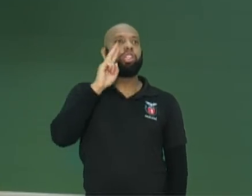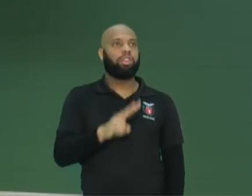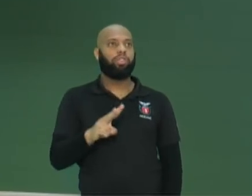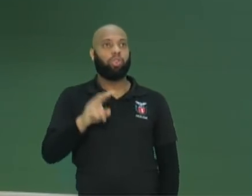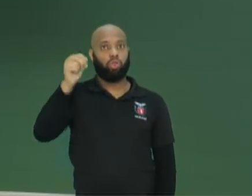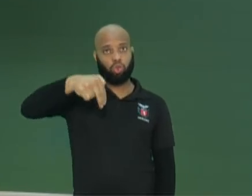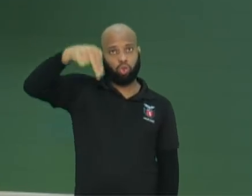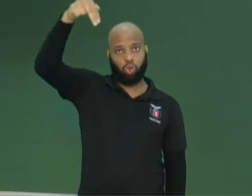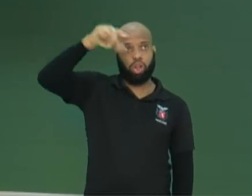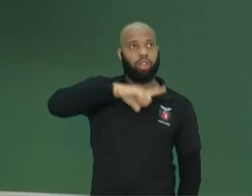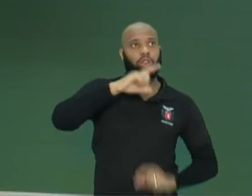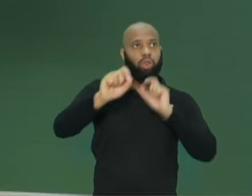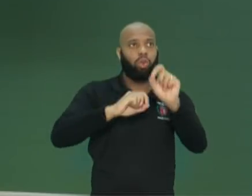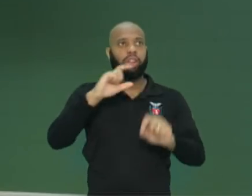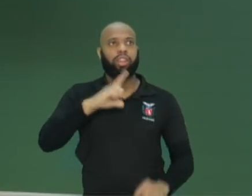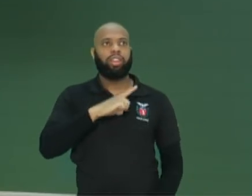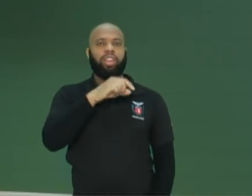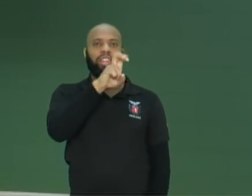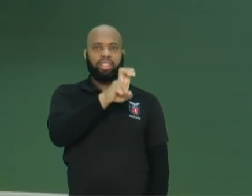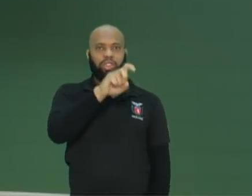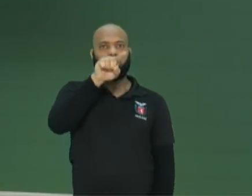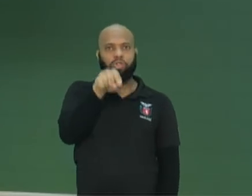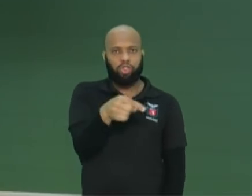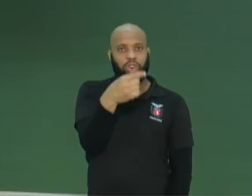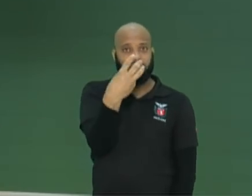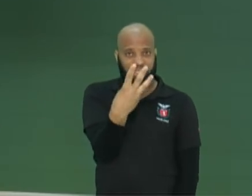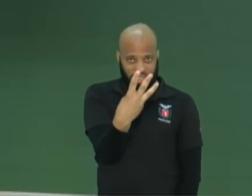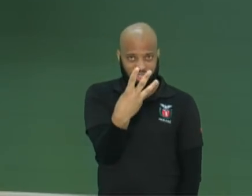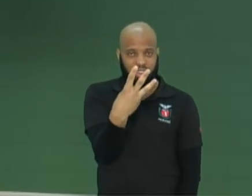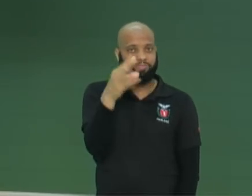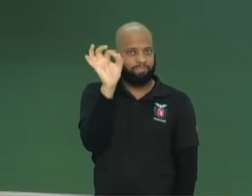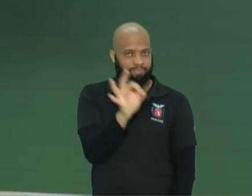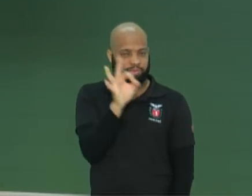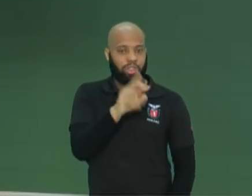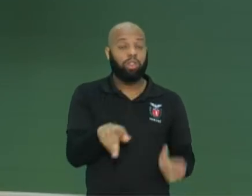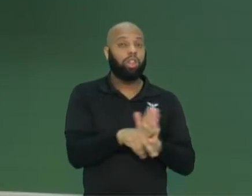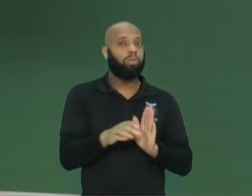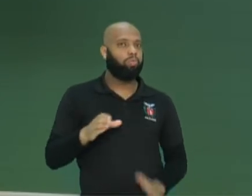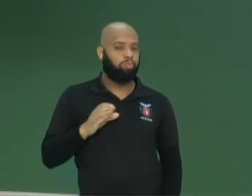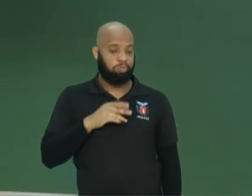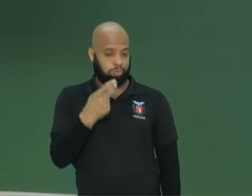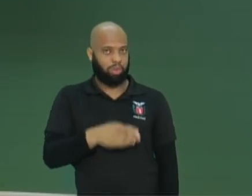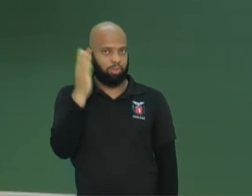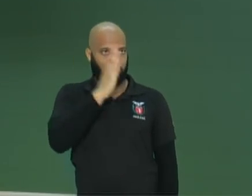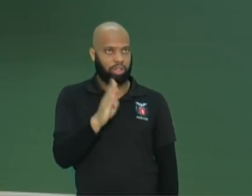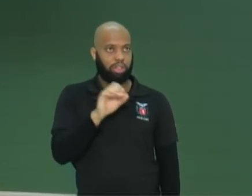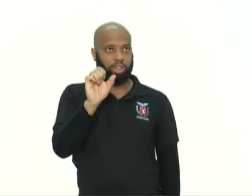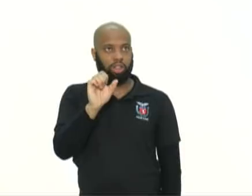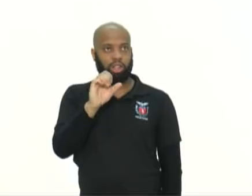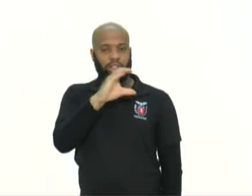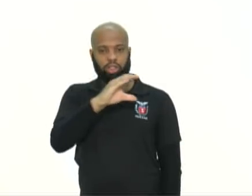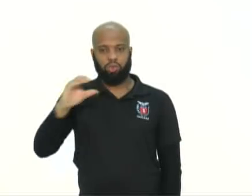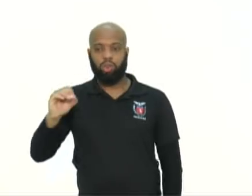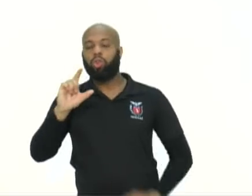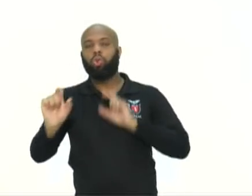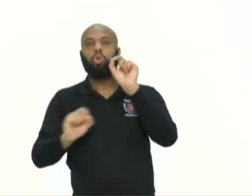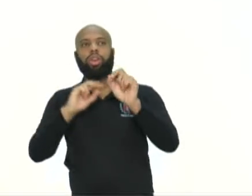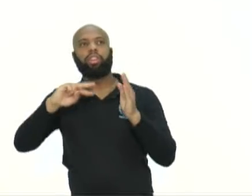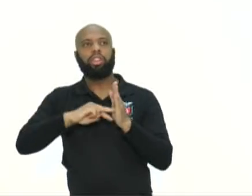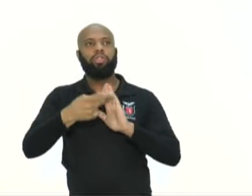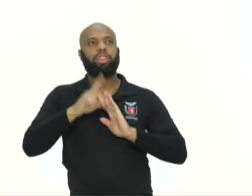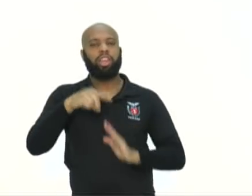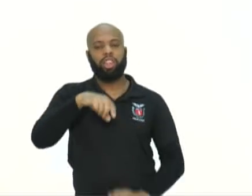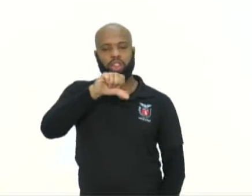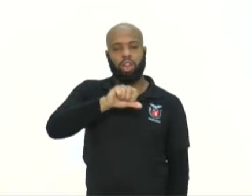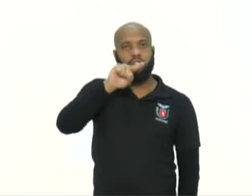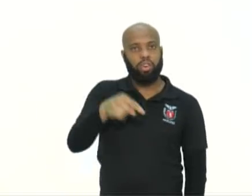região norte, que corresponde a 5,3% da produção de riquezas, né? A região centro-oeste corresponde a